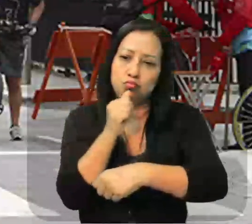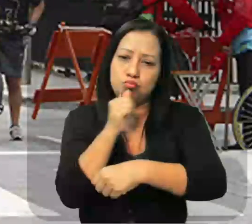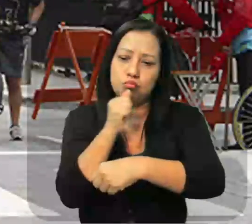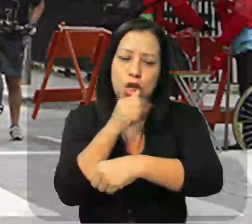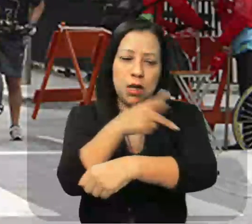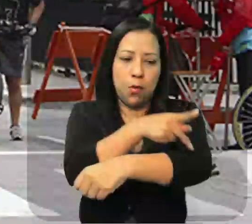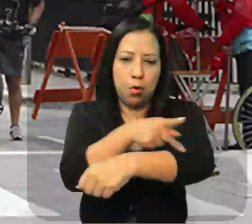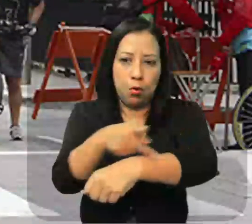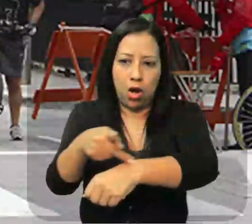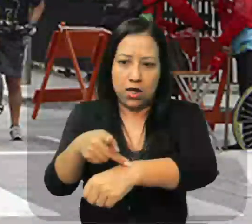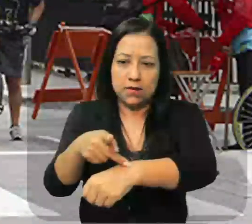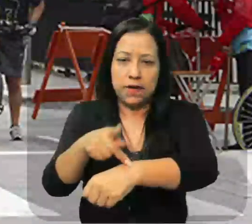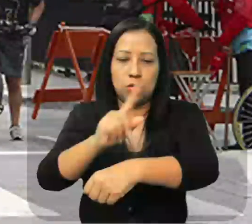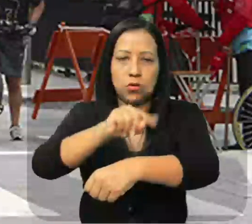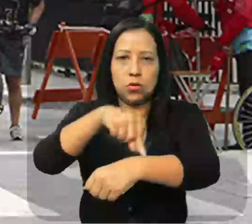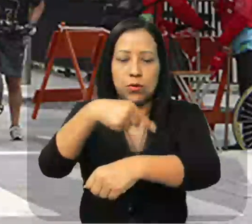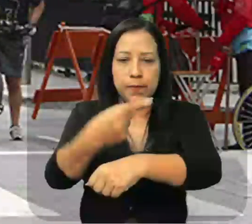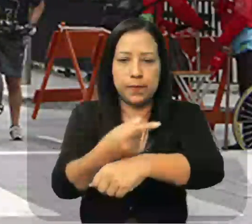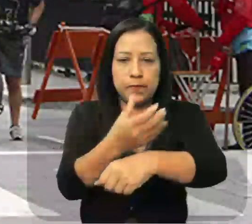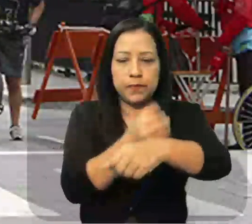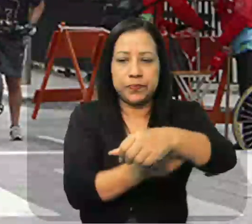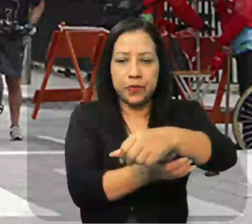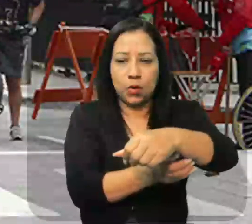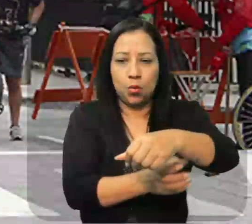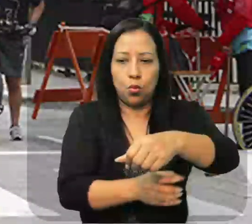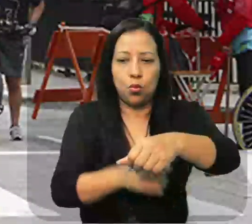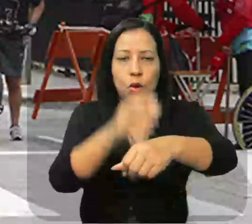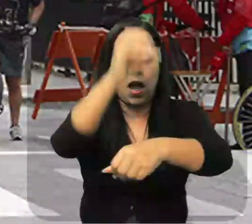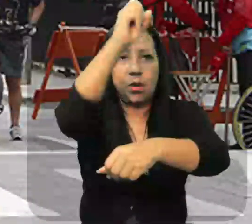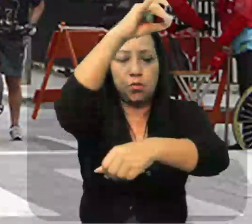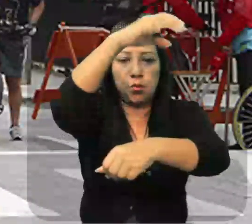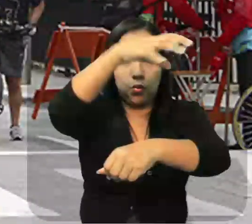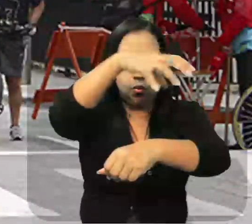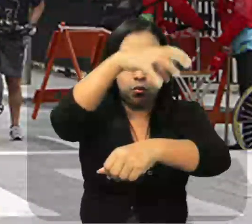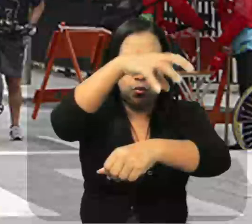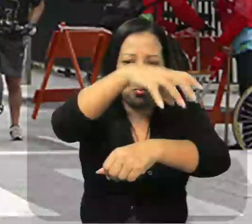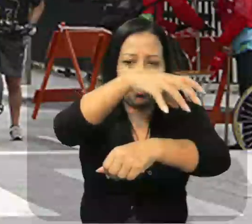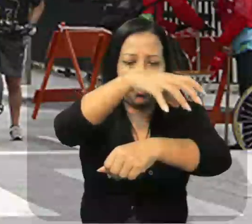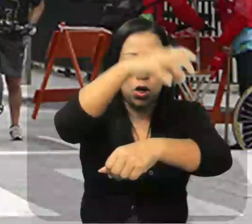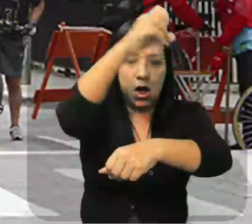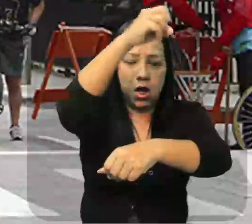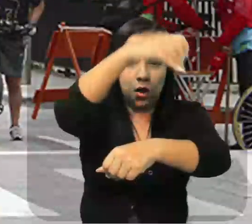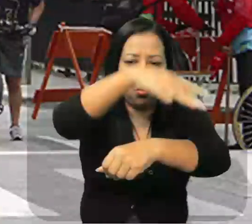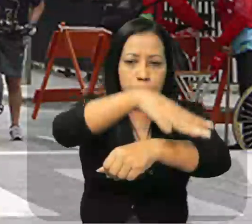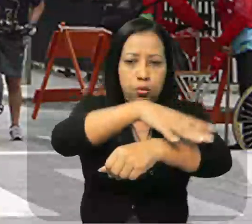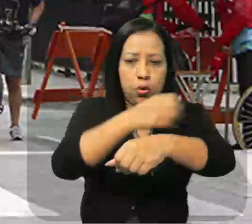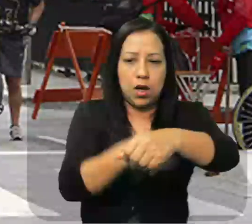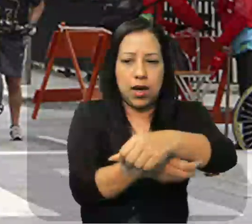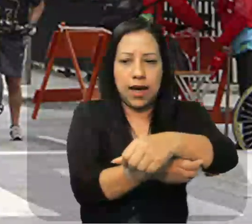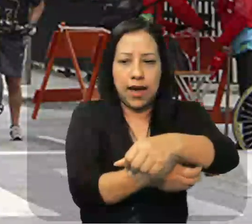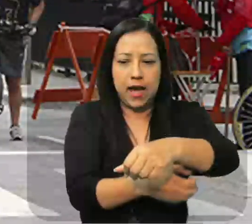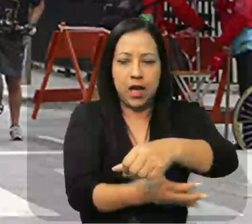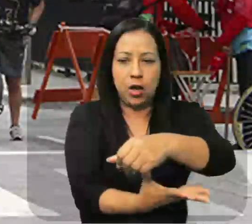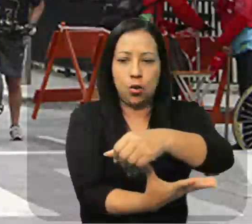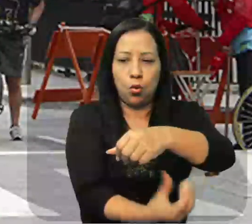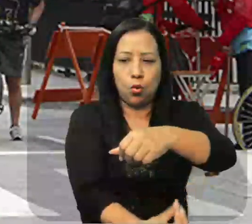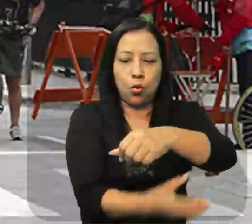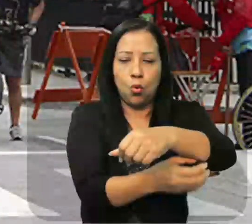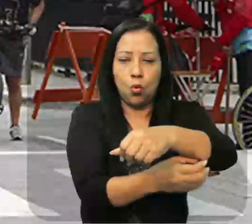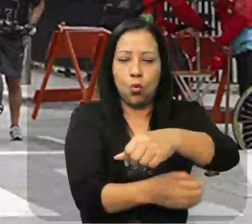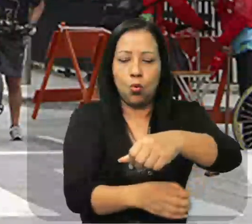solo, ela não vai mais penetrar no solo. Ela vai por esses canais que vai desembocar